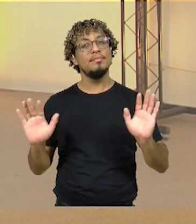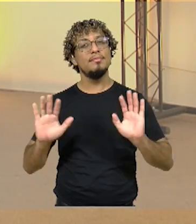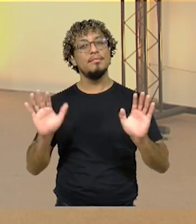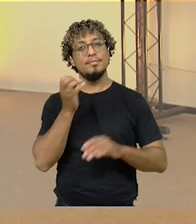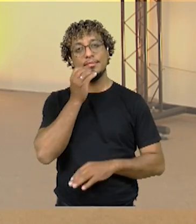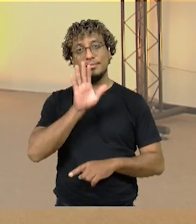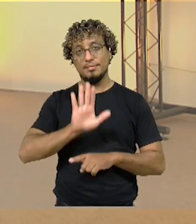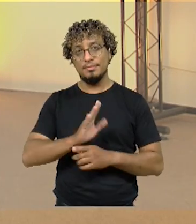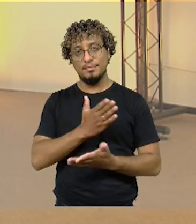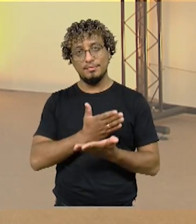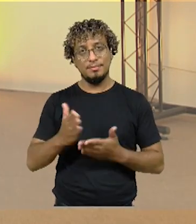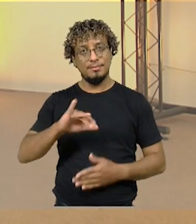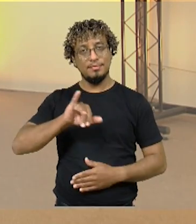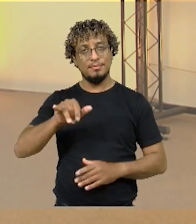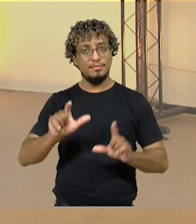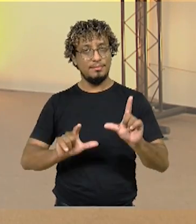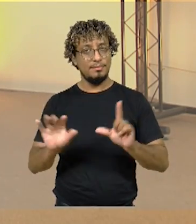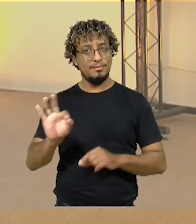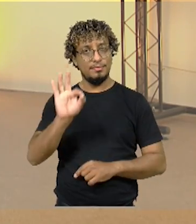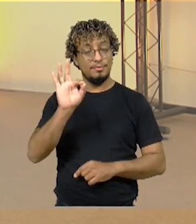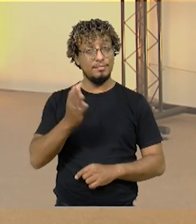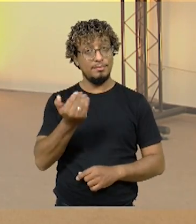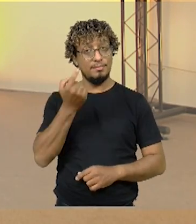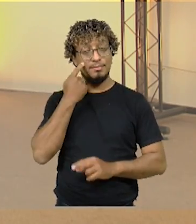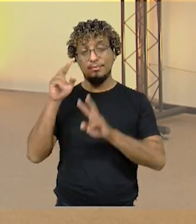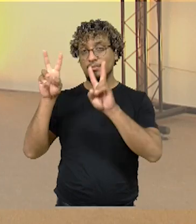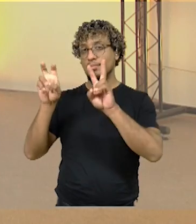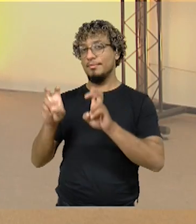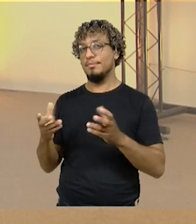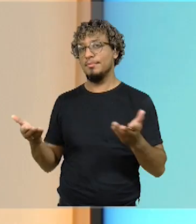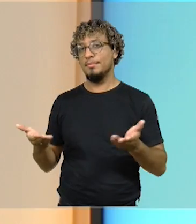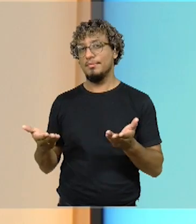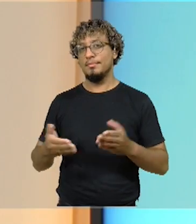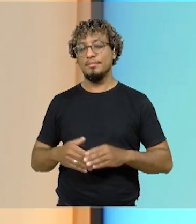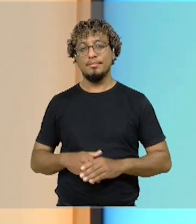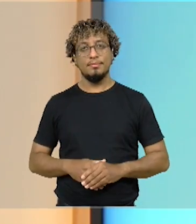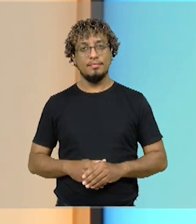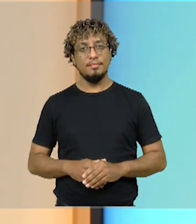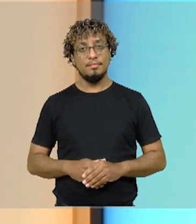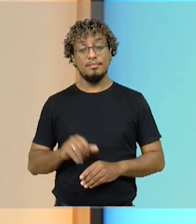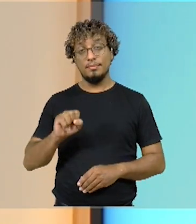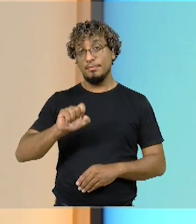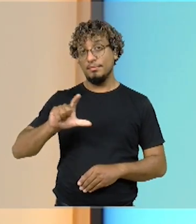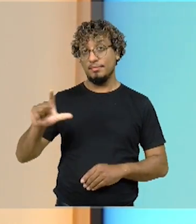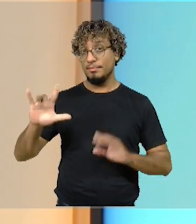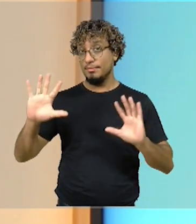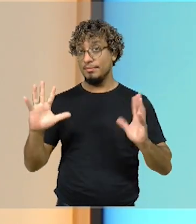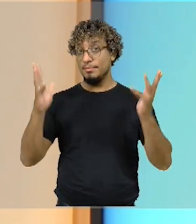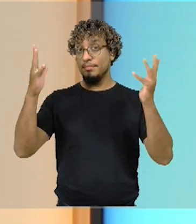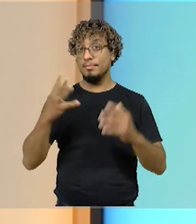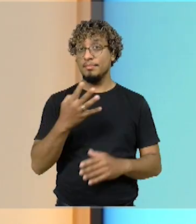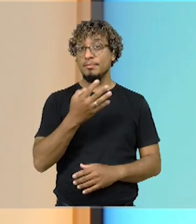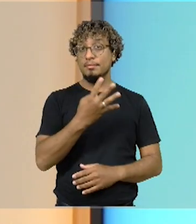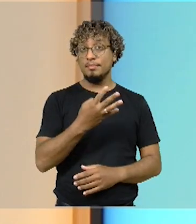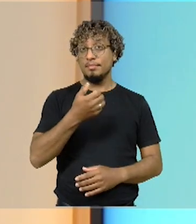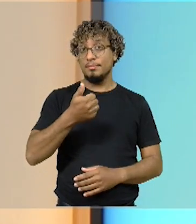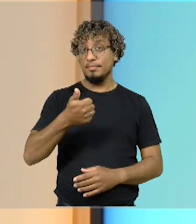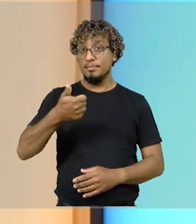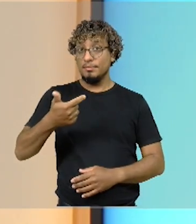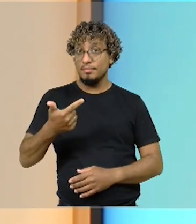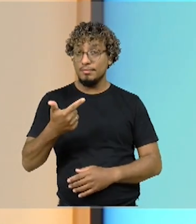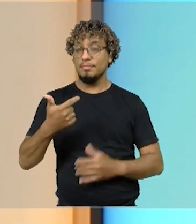Olá, boa tarde. Começa agora o JTV UFMA. Vamos aos destaques de hoje. São Luís celebra 412